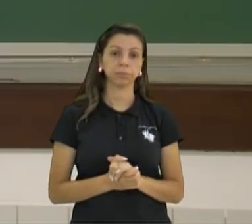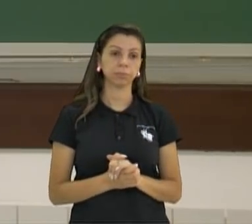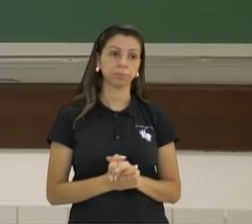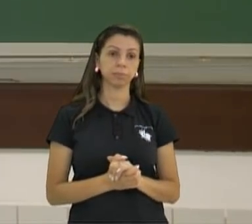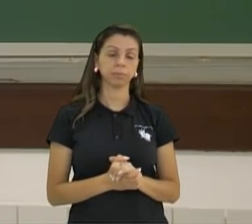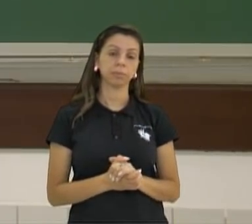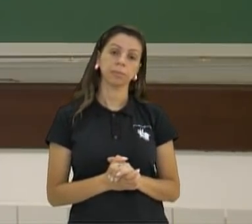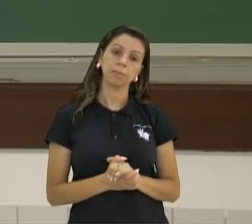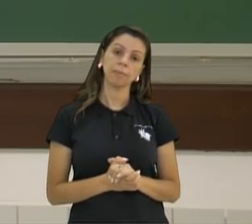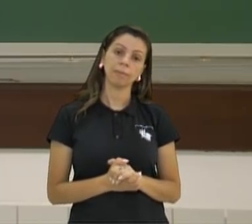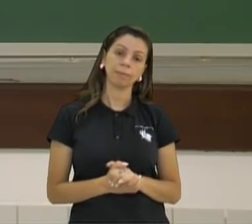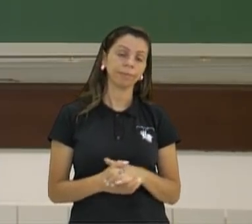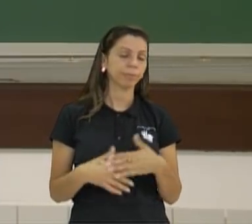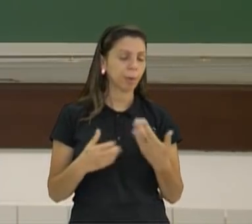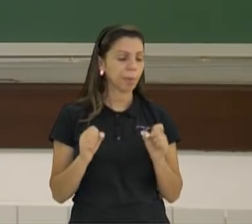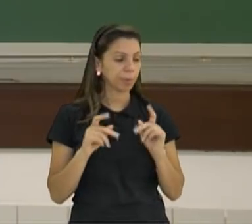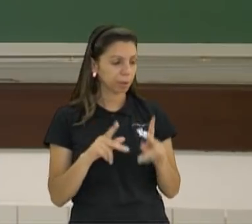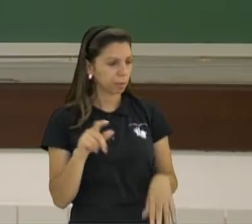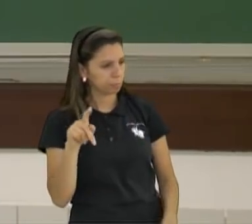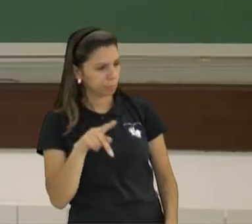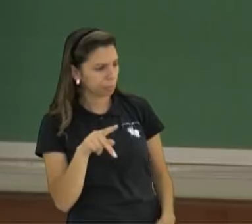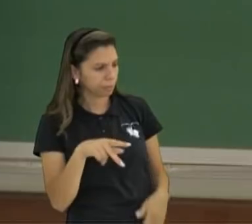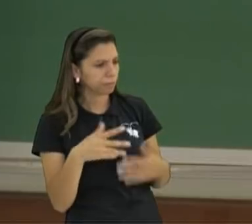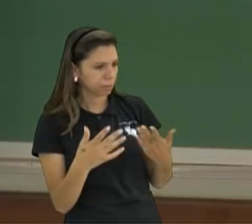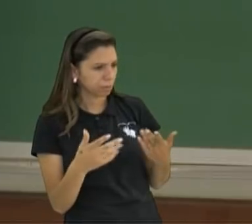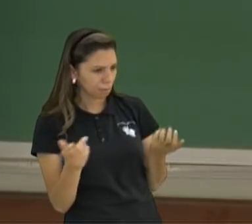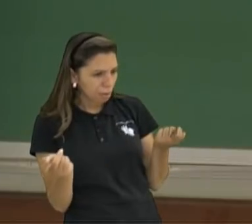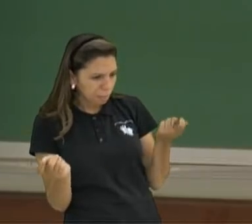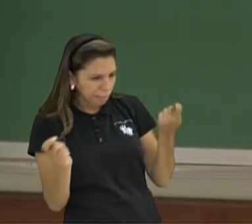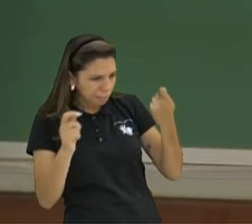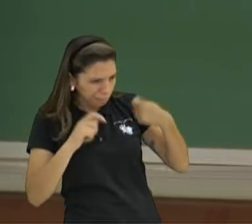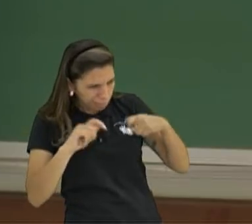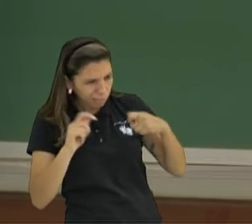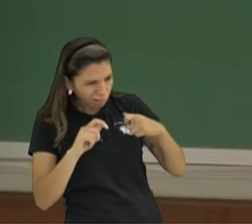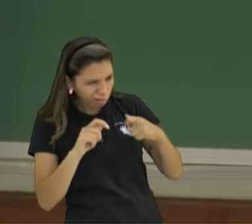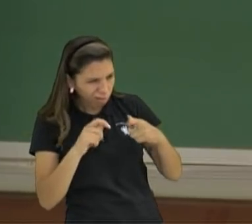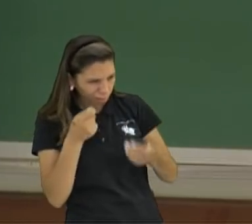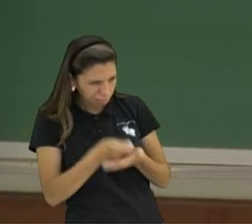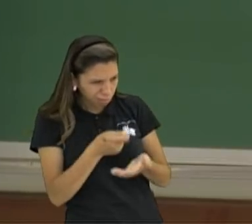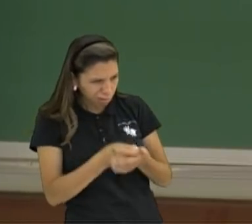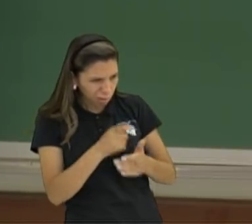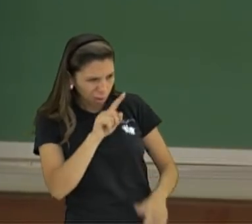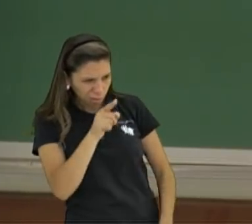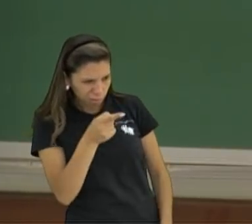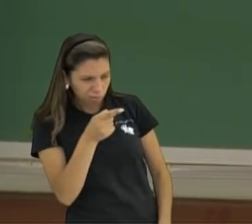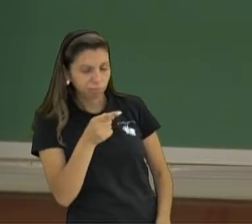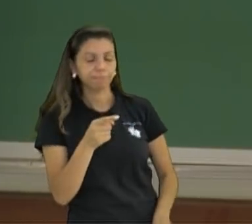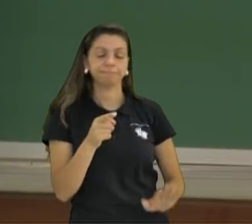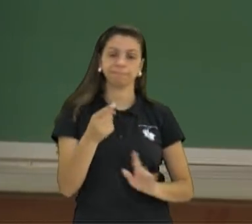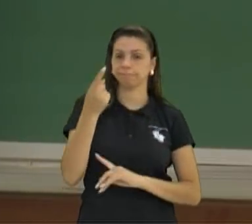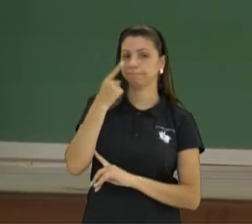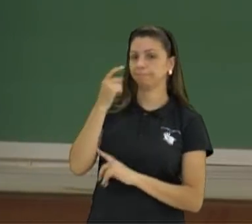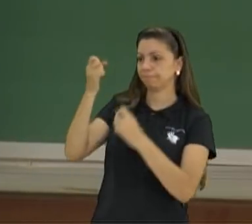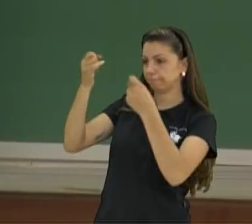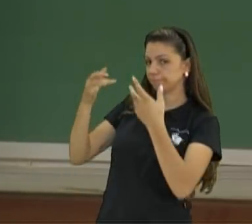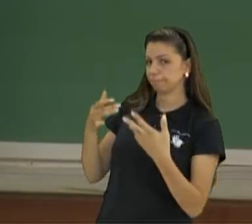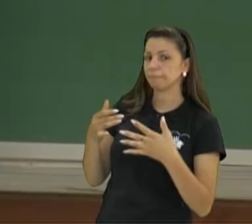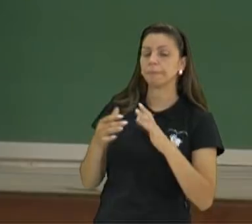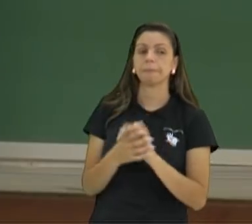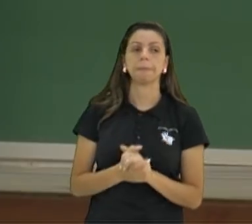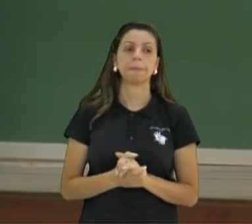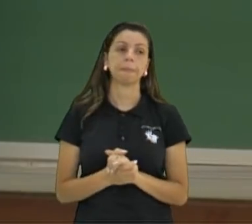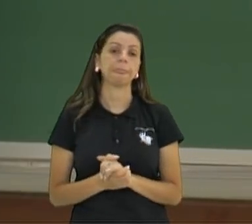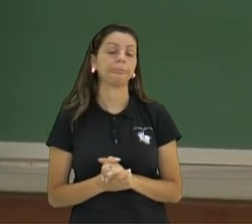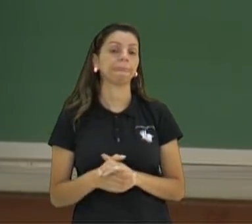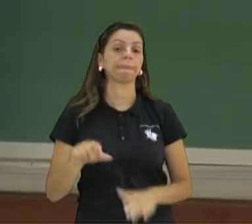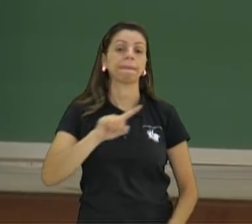bem. Professora, tá, tudo bem, mas é necessário usar a vírgula? Vamos dar uma olhadinha? Não espere